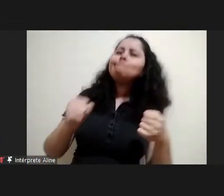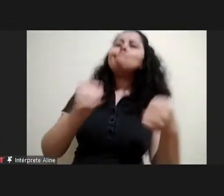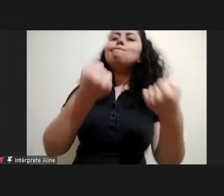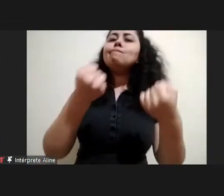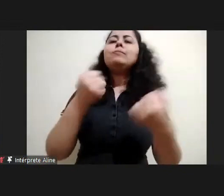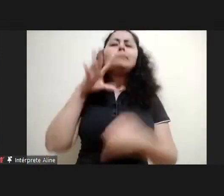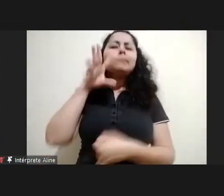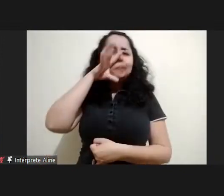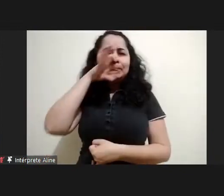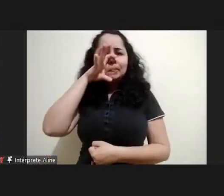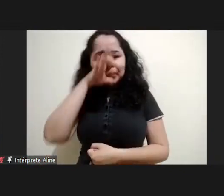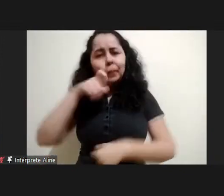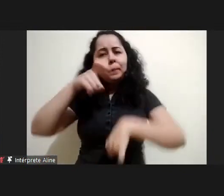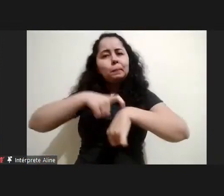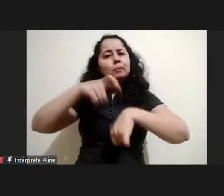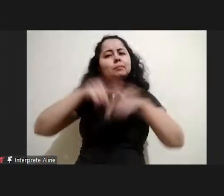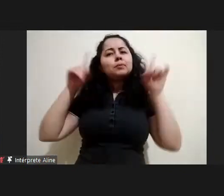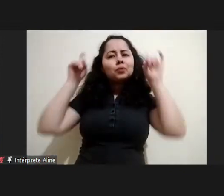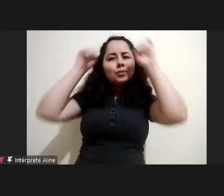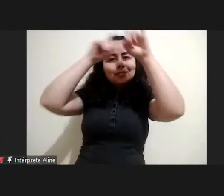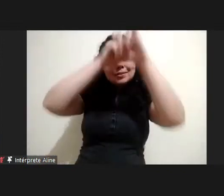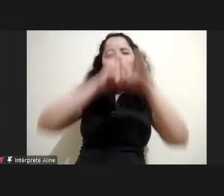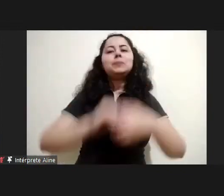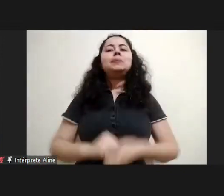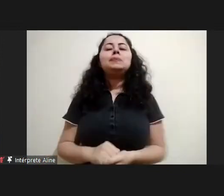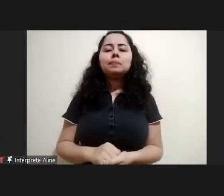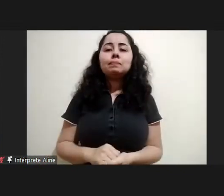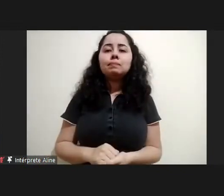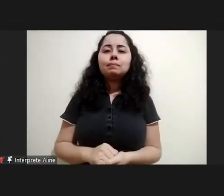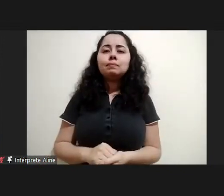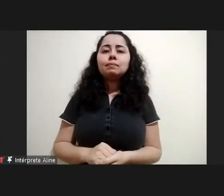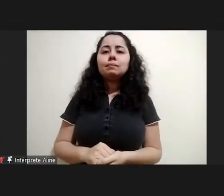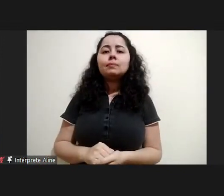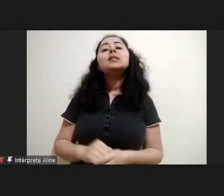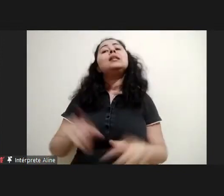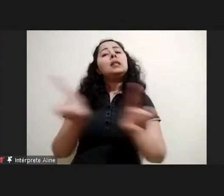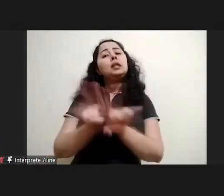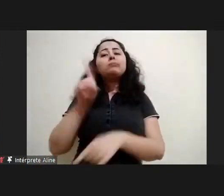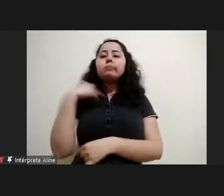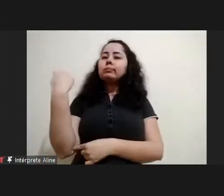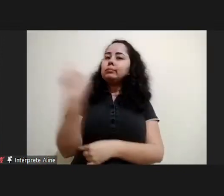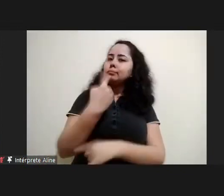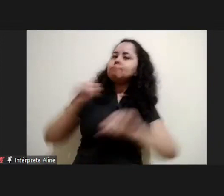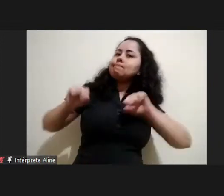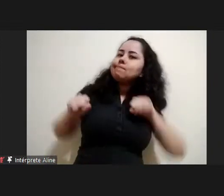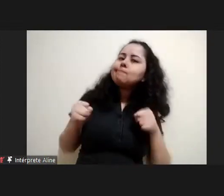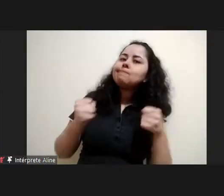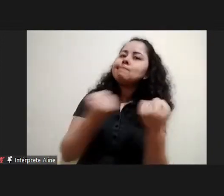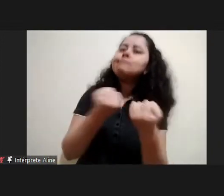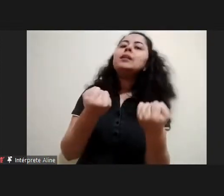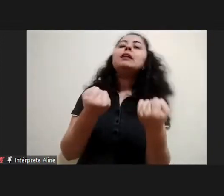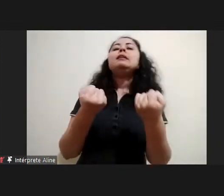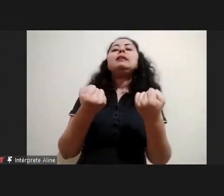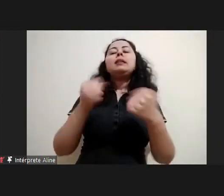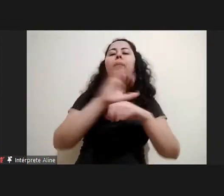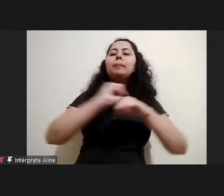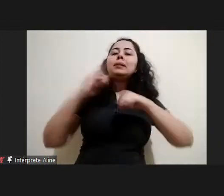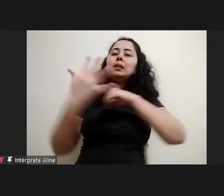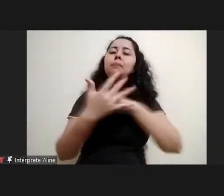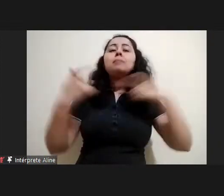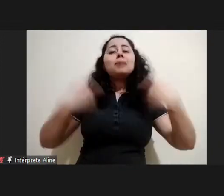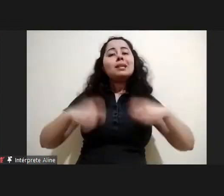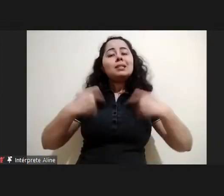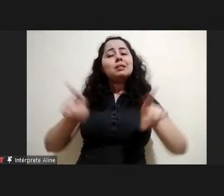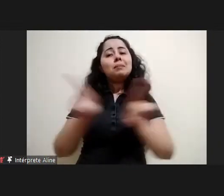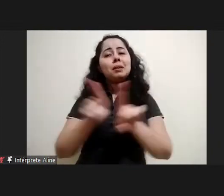Além de termos nos dedicado ao enfrentamento da pandemia, Também tivemos que atuar